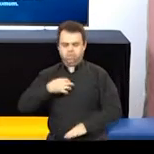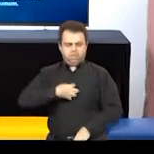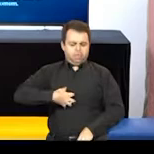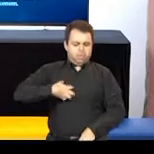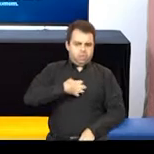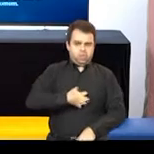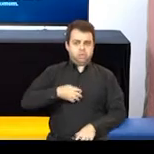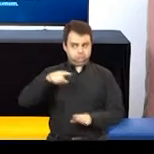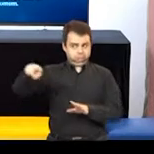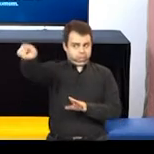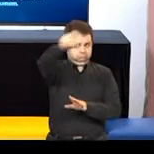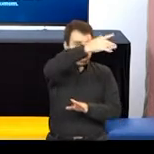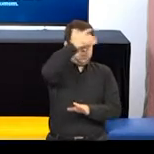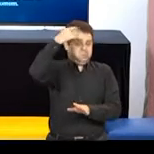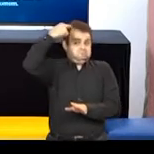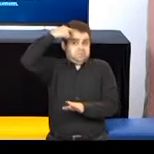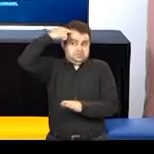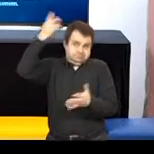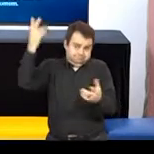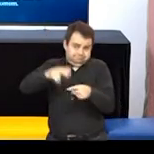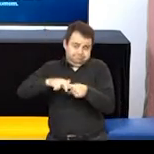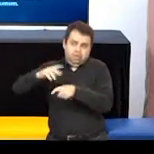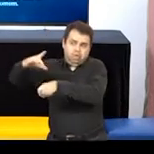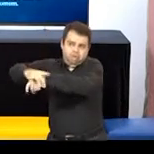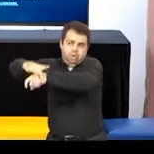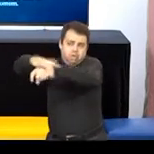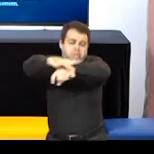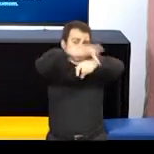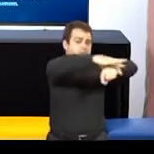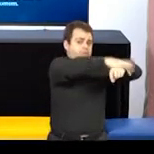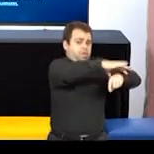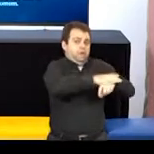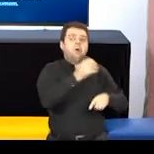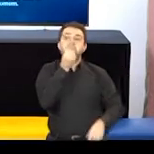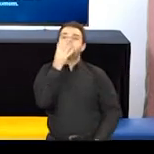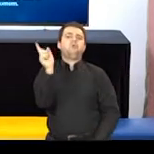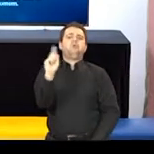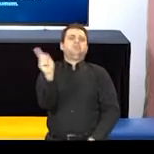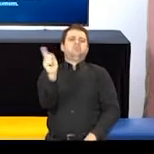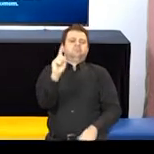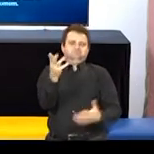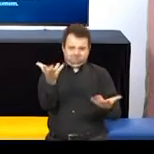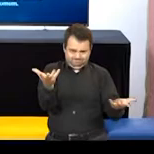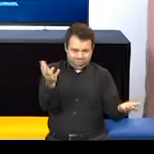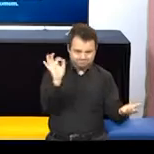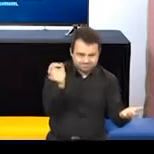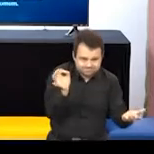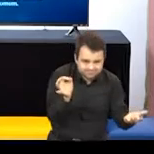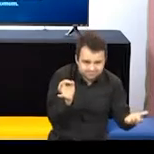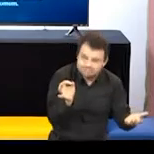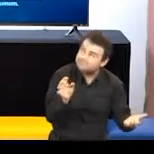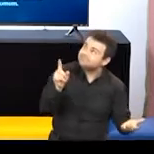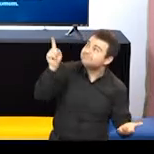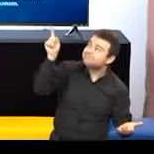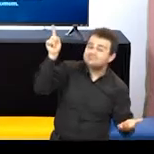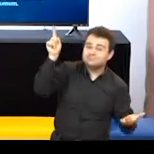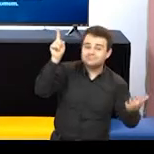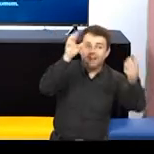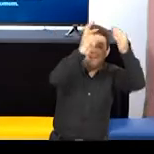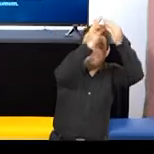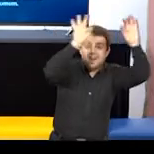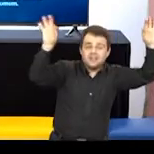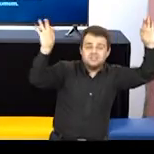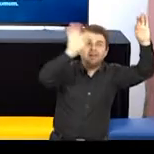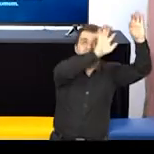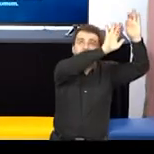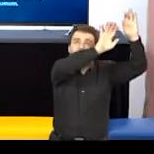algo do tipo. Você espera que algo que não seja bom aconteça. Mas não é o caso do que aconteceu aqui,